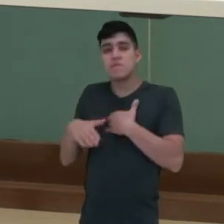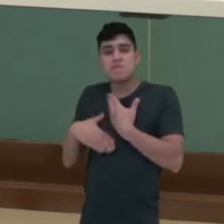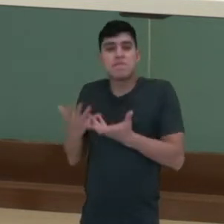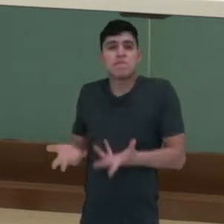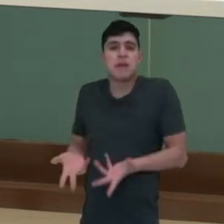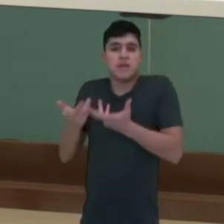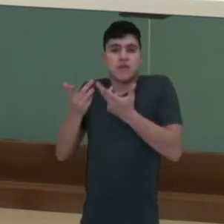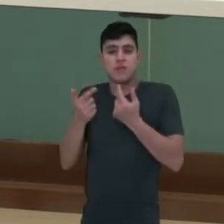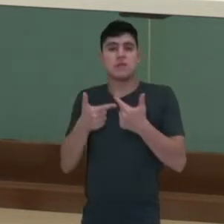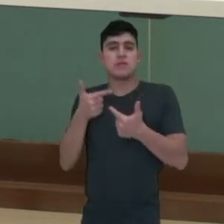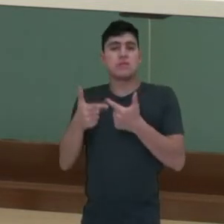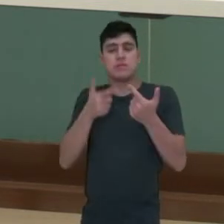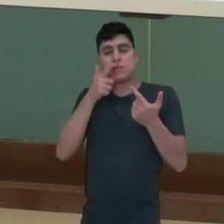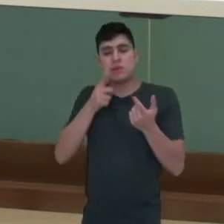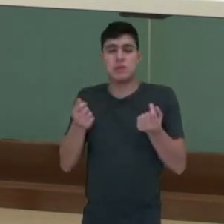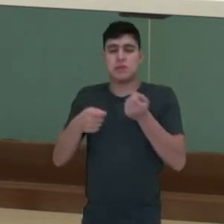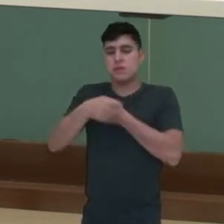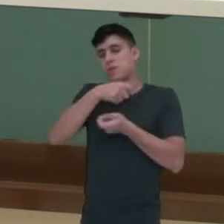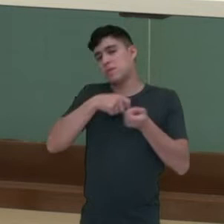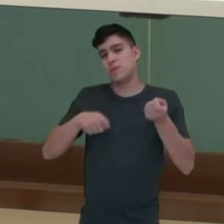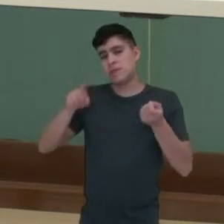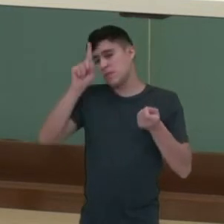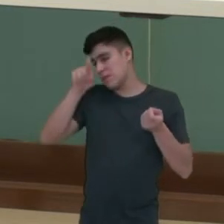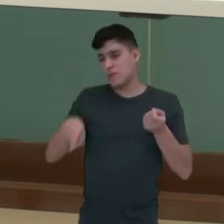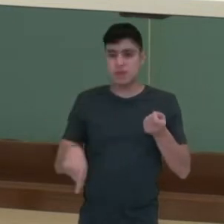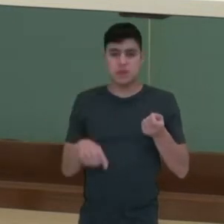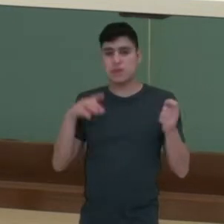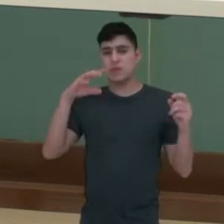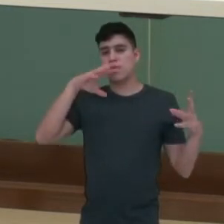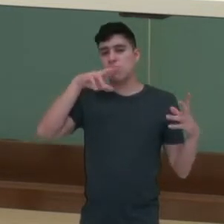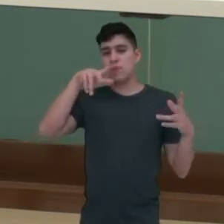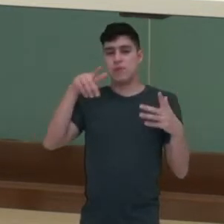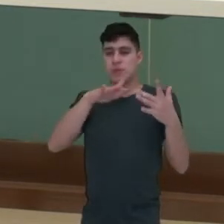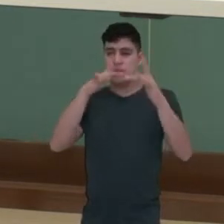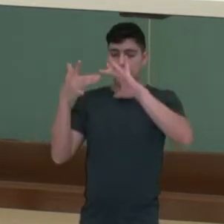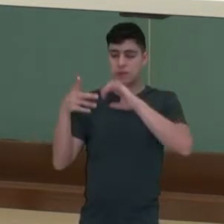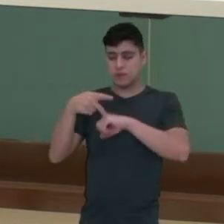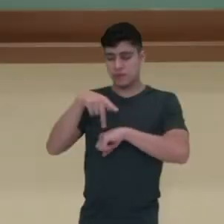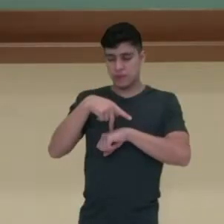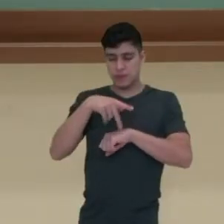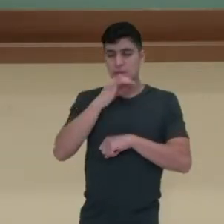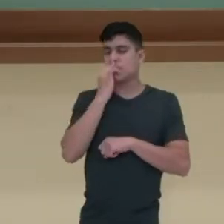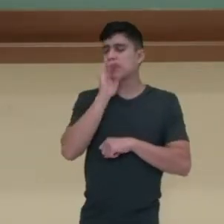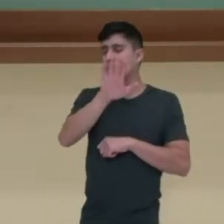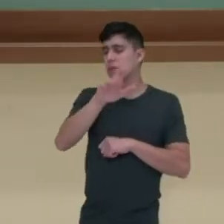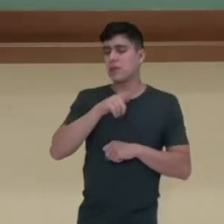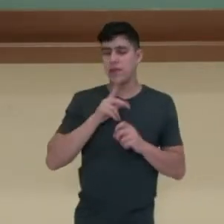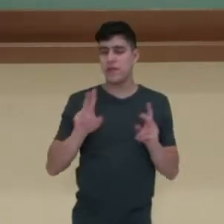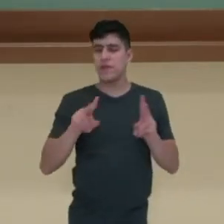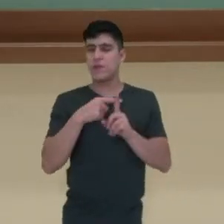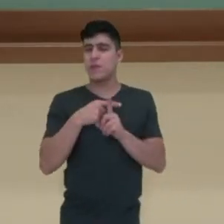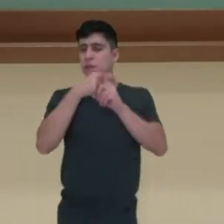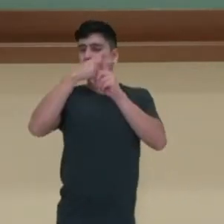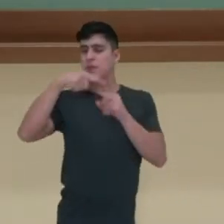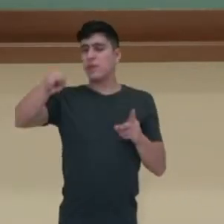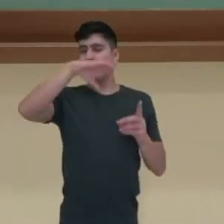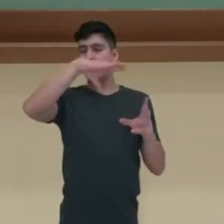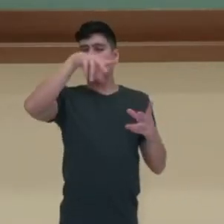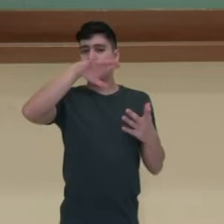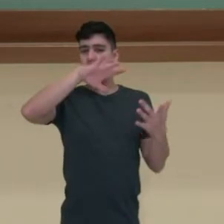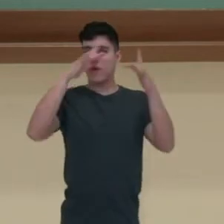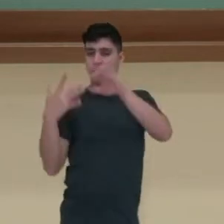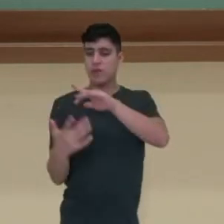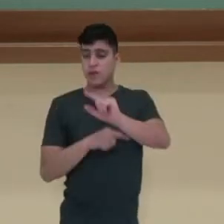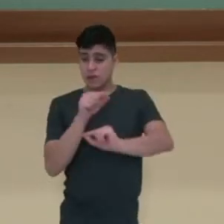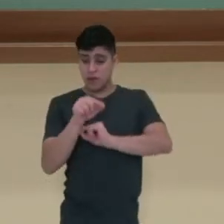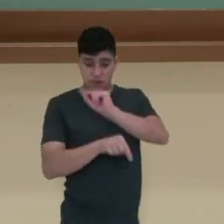eficaz das atividades econômicas em escala global. uma vantagem do mundo globalizado é justamente